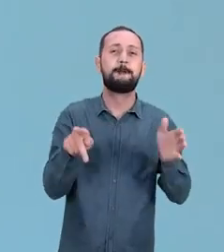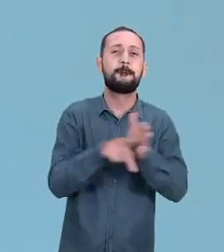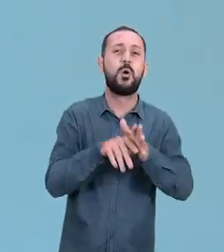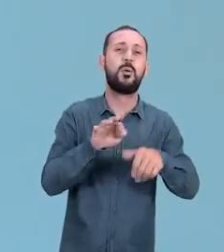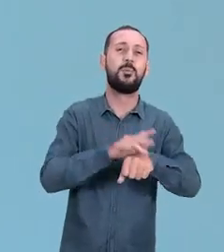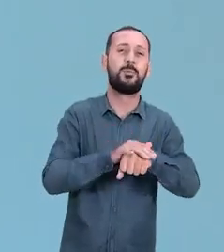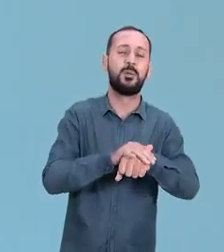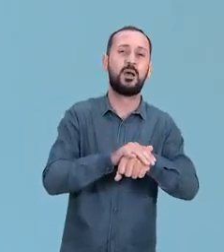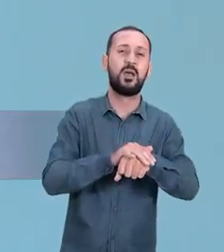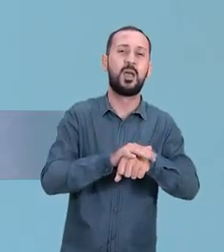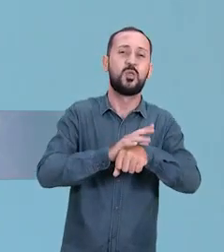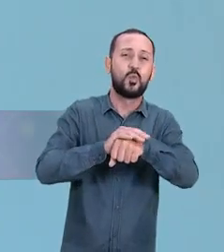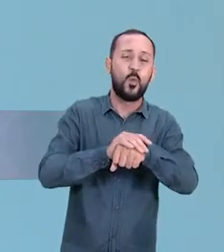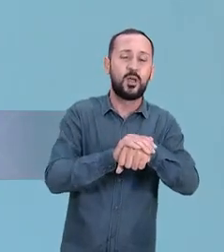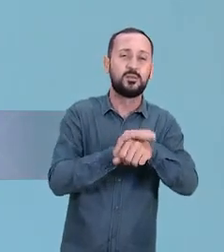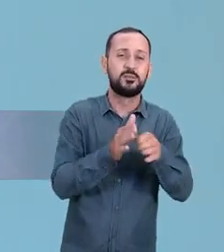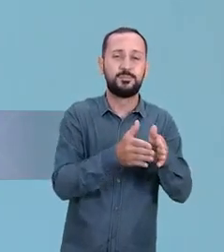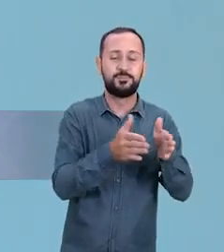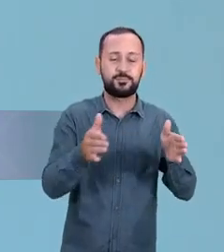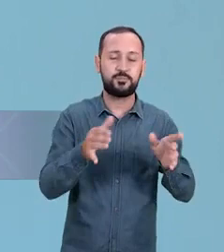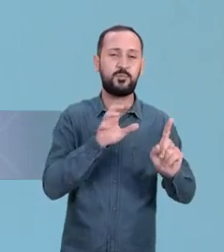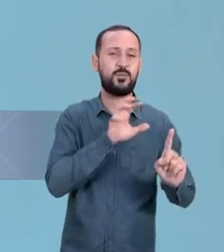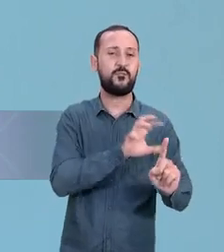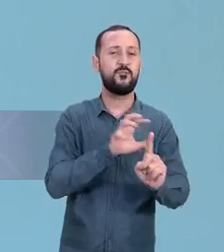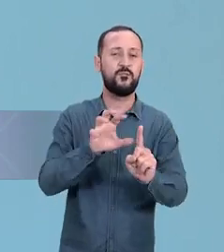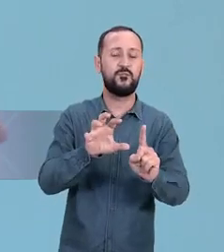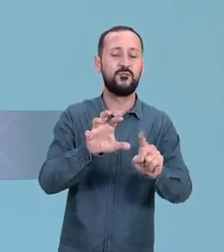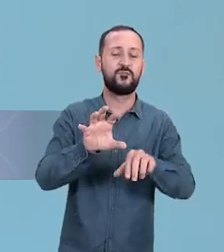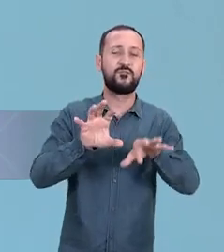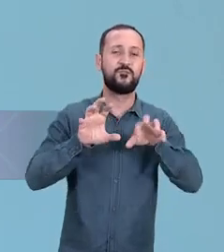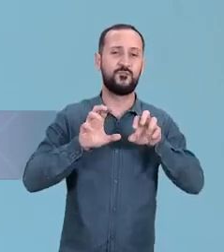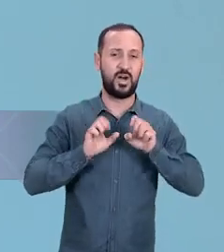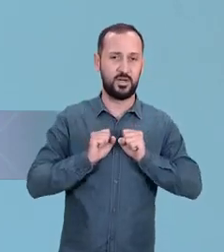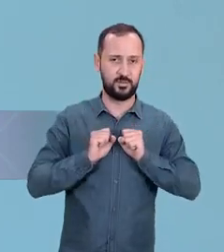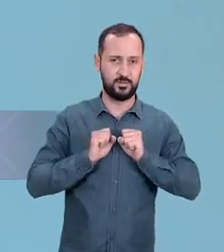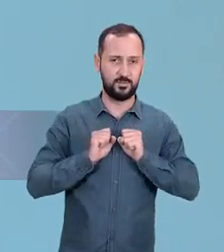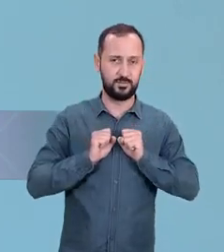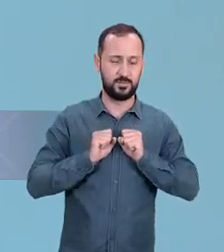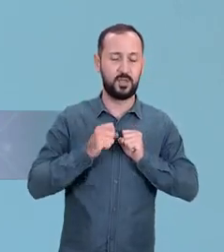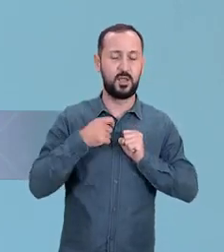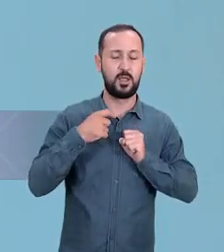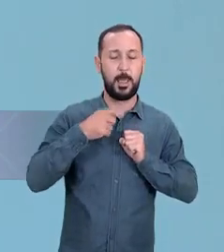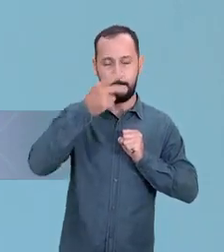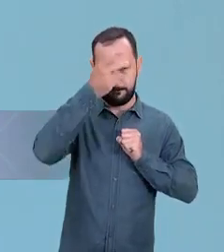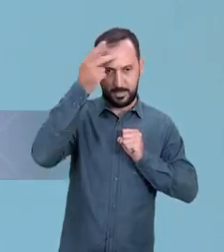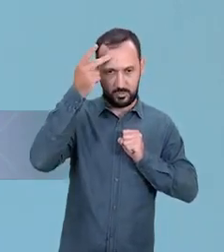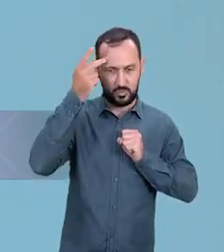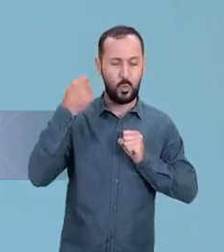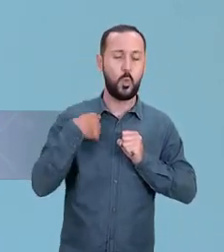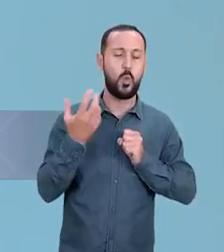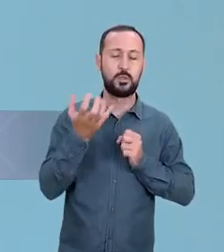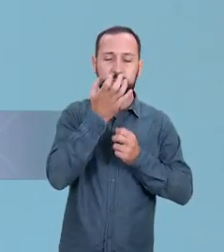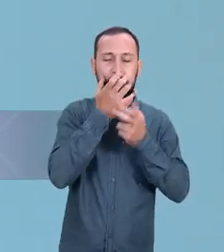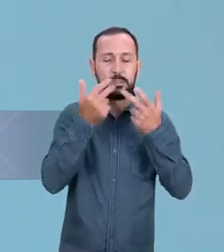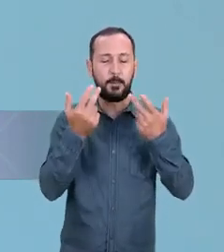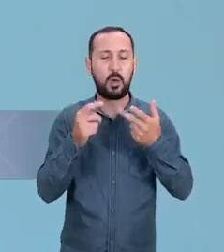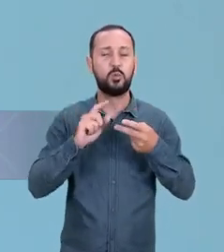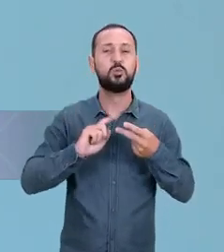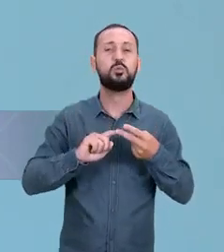antropozoonoses. São doenças que infectam os artrópodes, que são animais, que